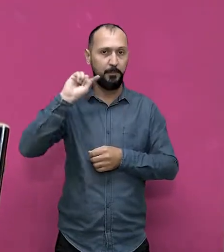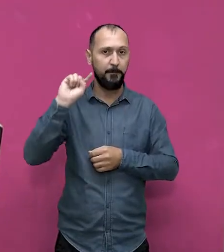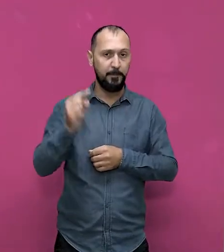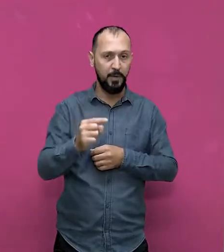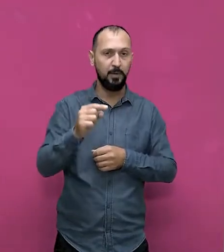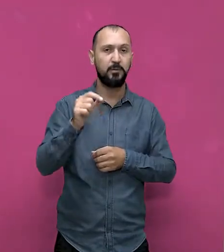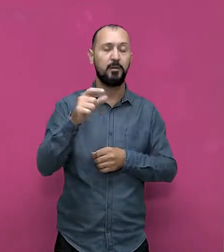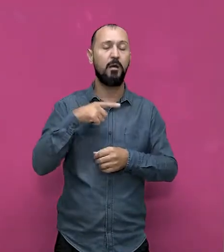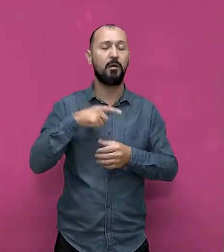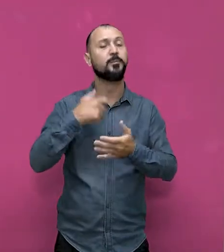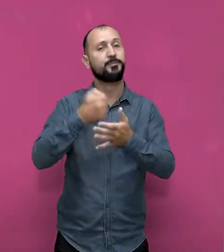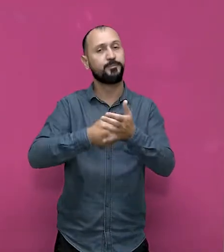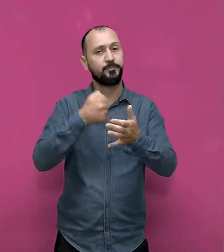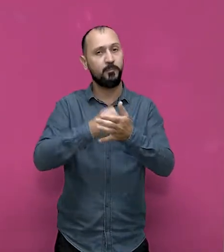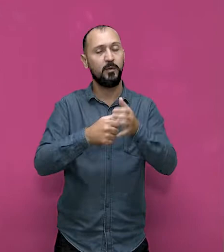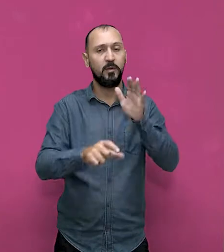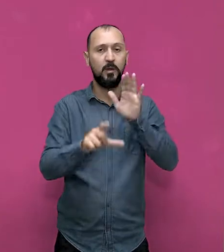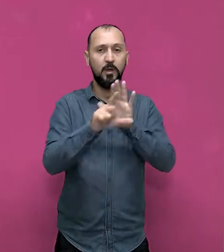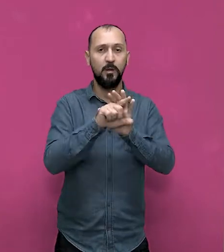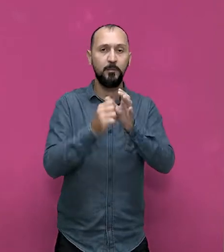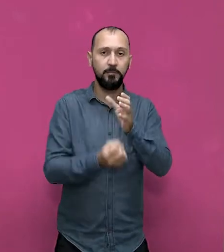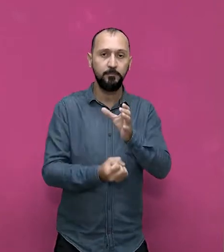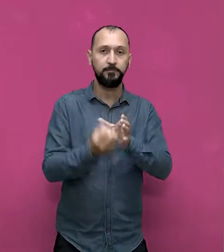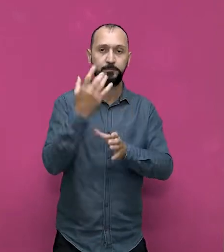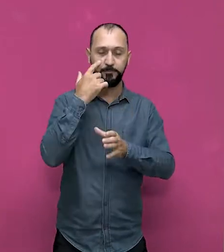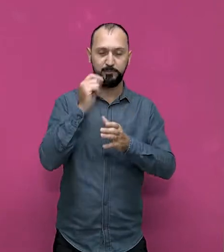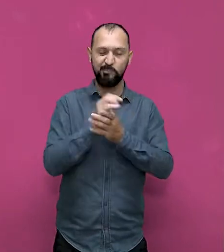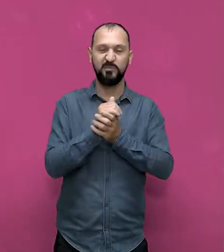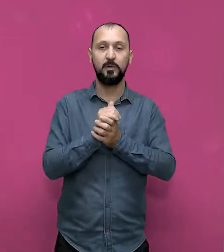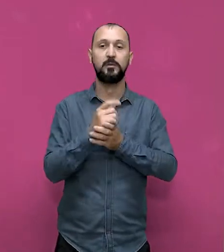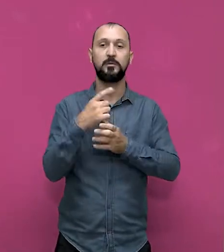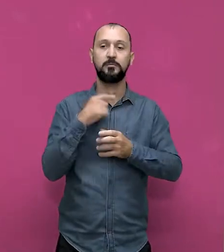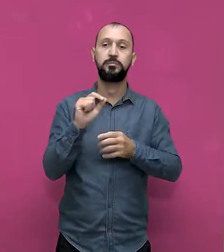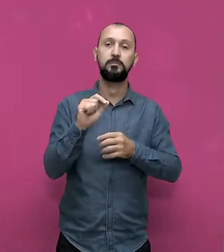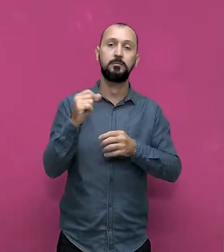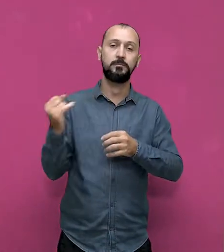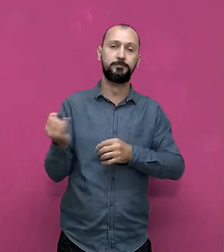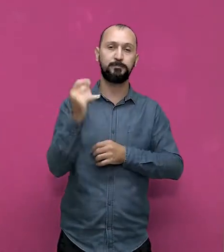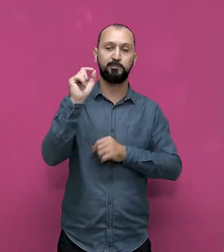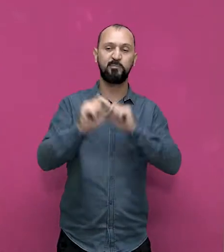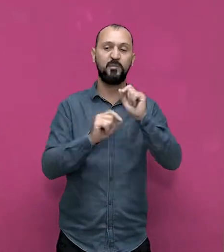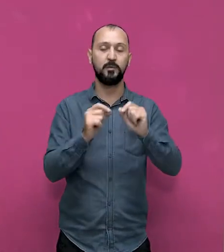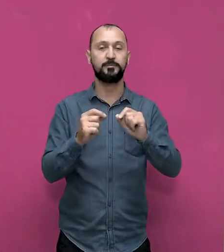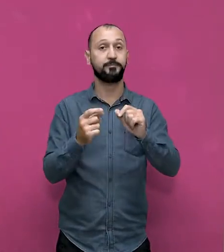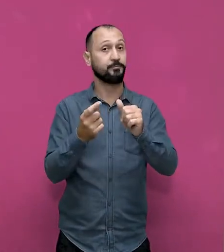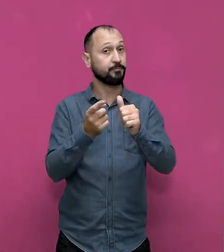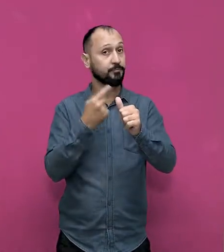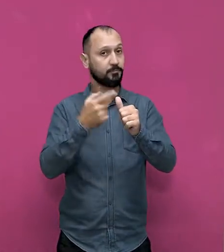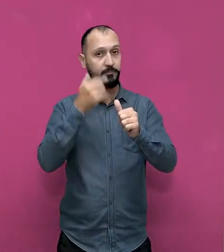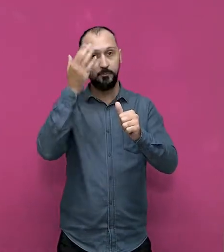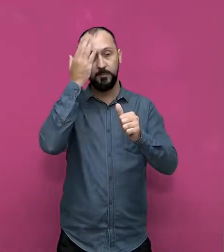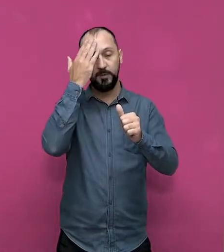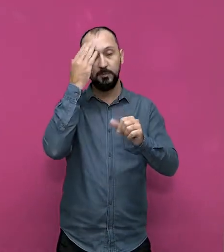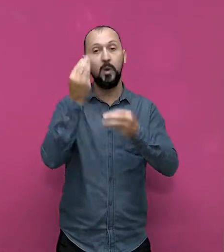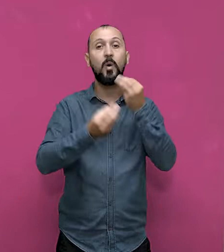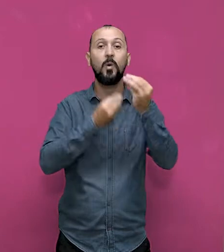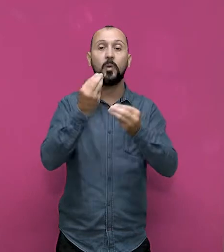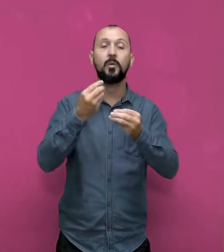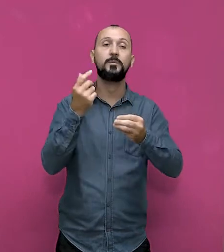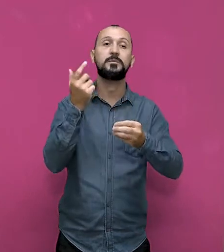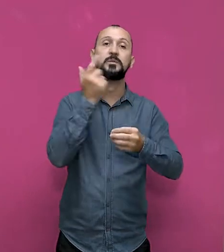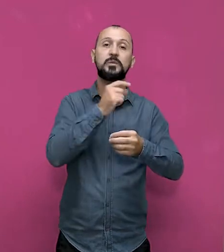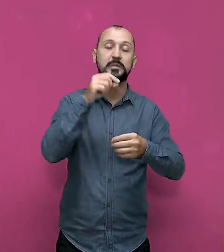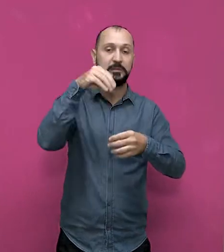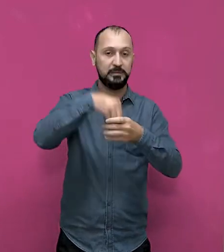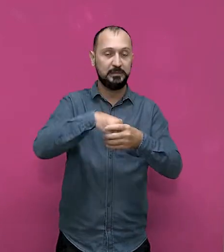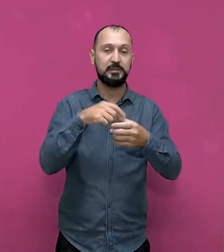mil habitantes são obrigadas pela legislação. O plano de mobilidade ele é importantíssimo. Primeiro, para entender como funcionam